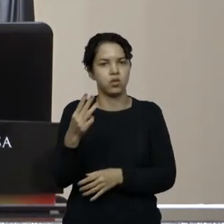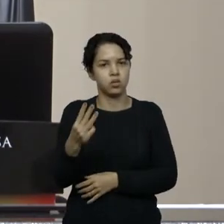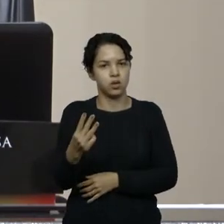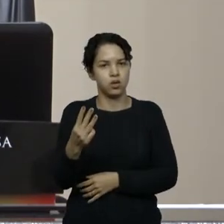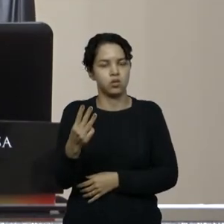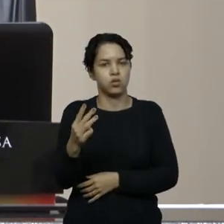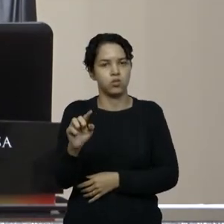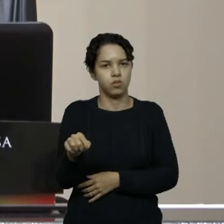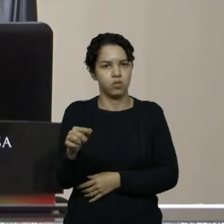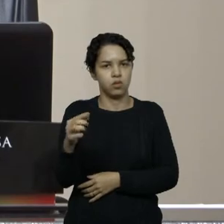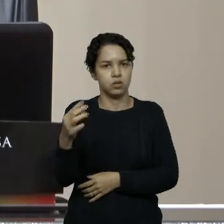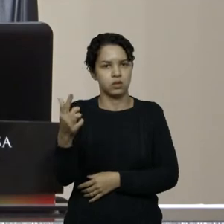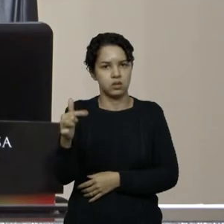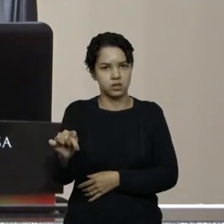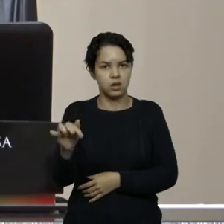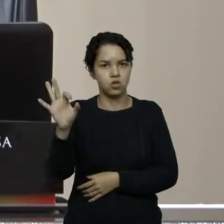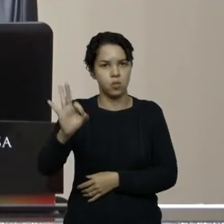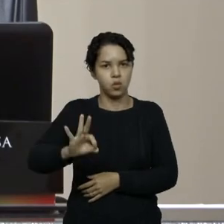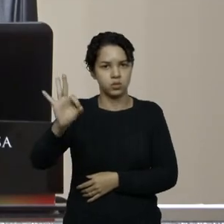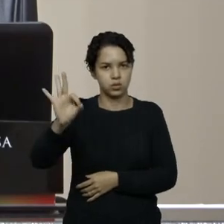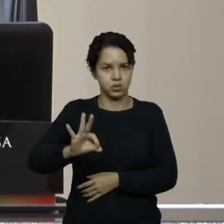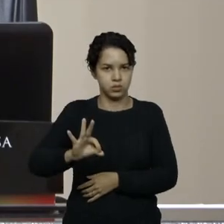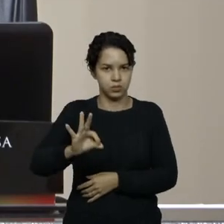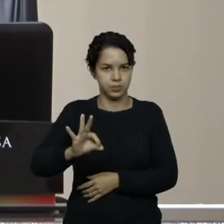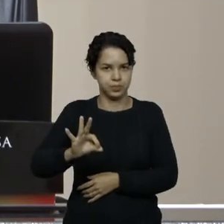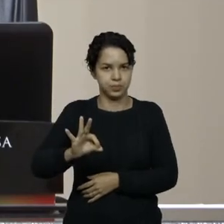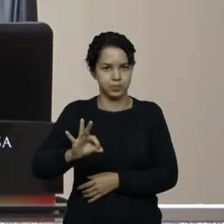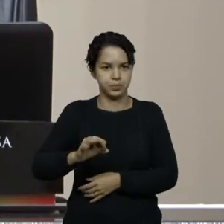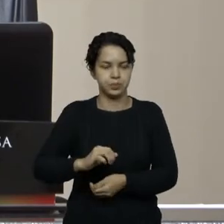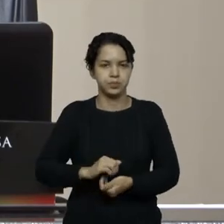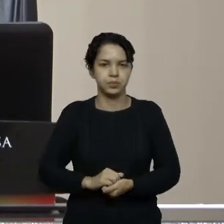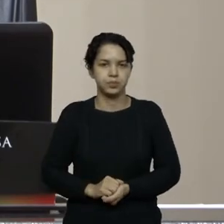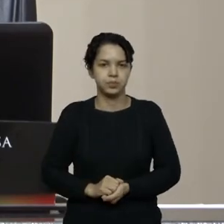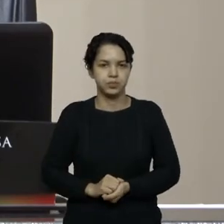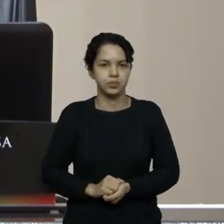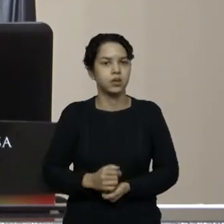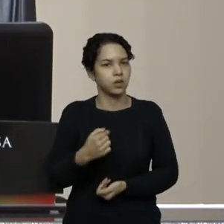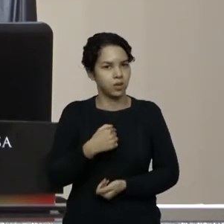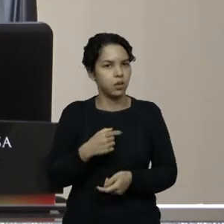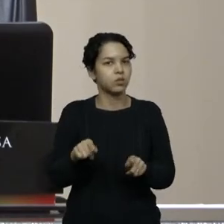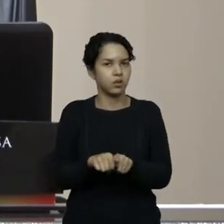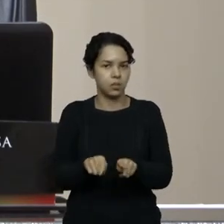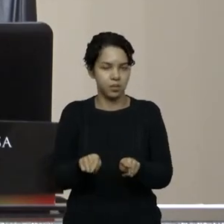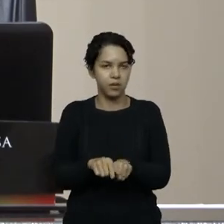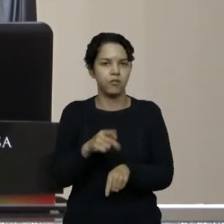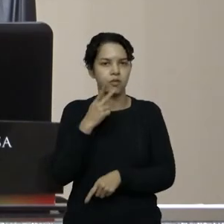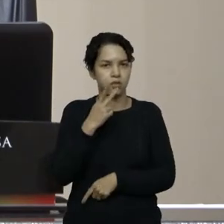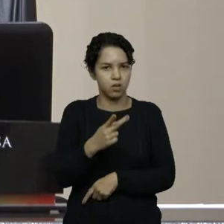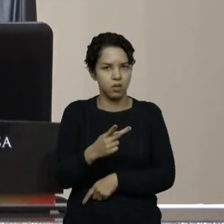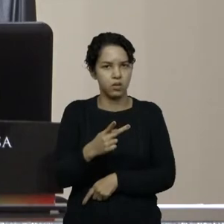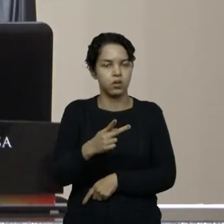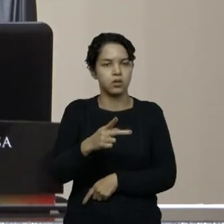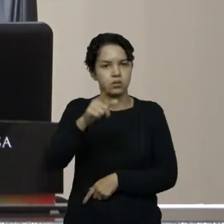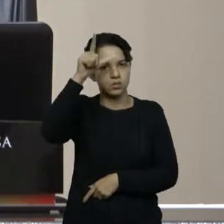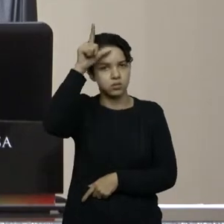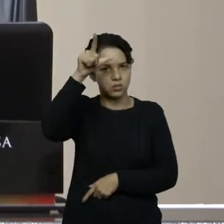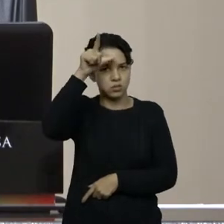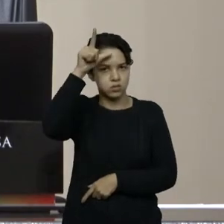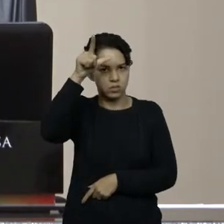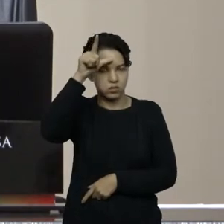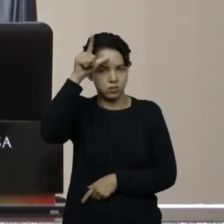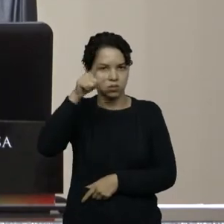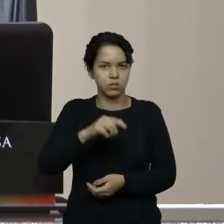e a dezessete por cento e eu também disse Sargento Lima e faço minha culpa